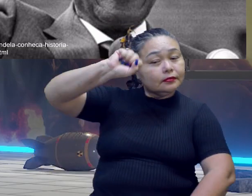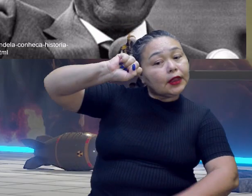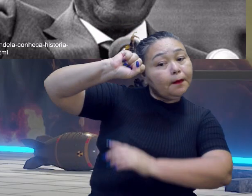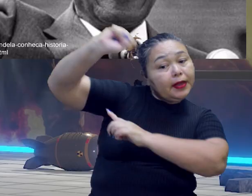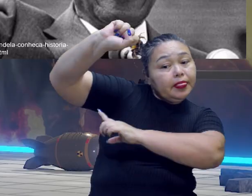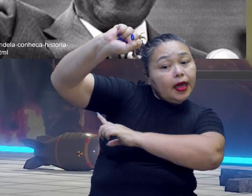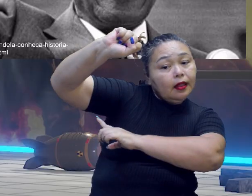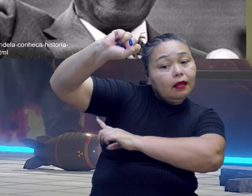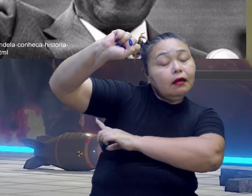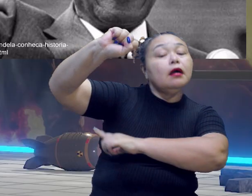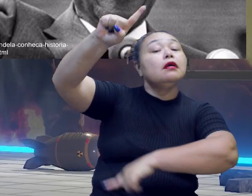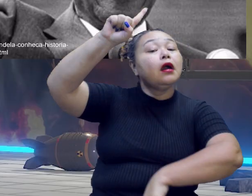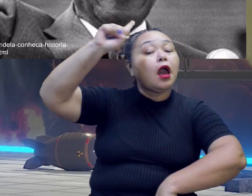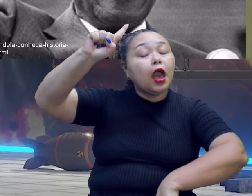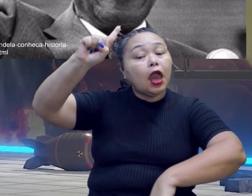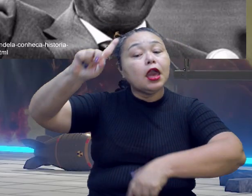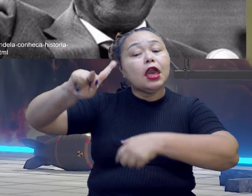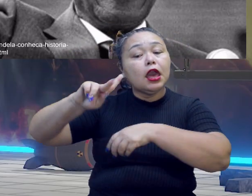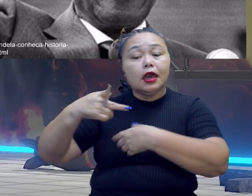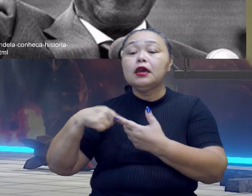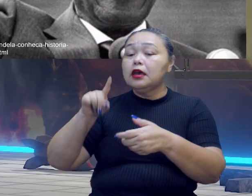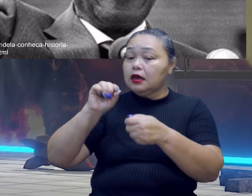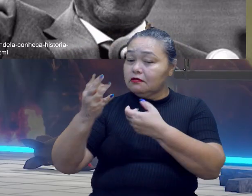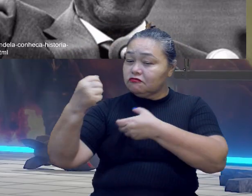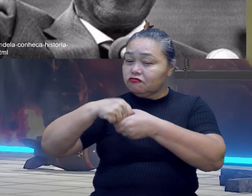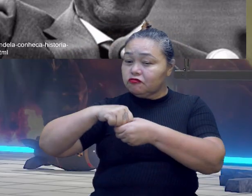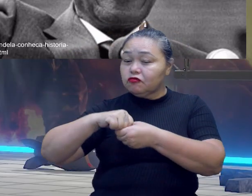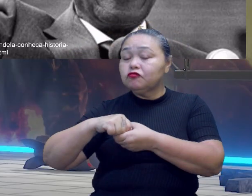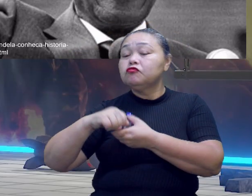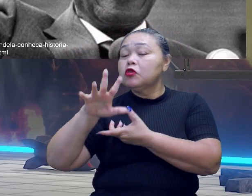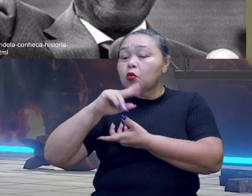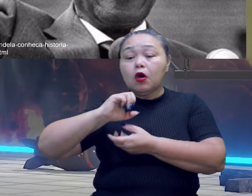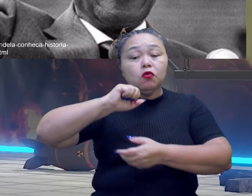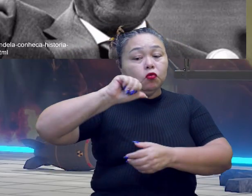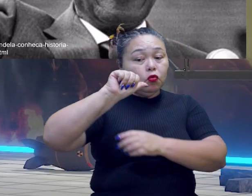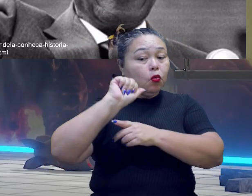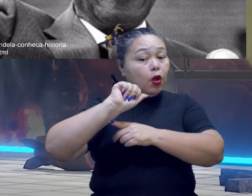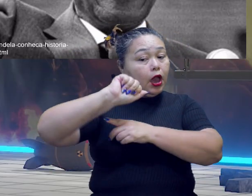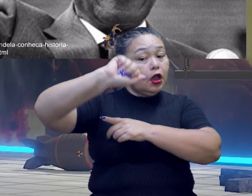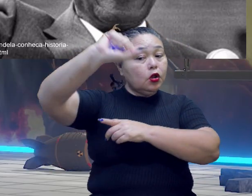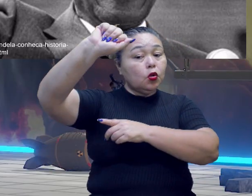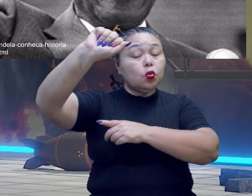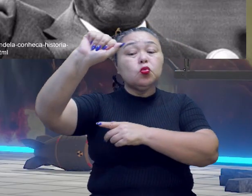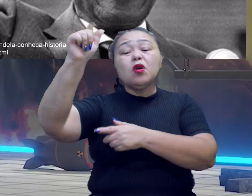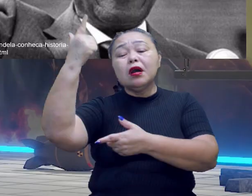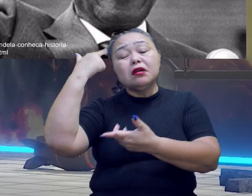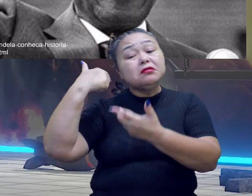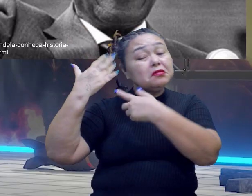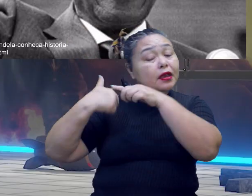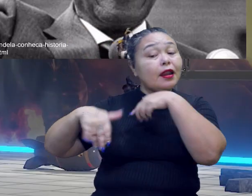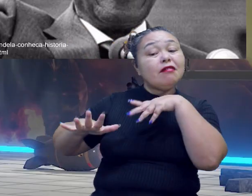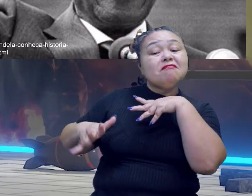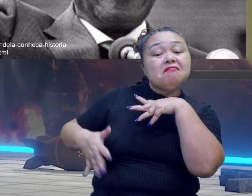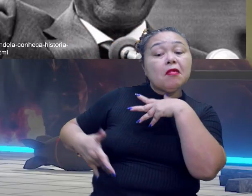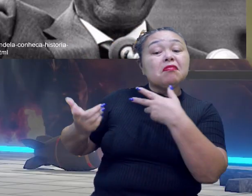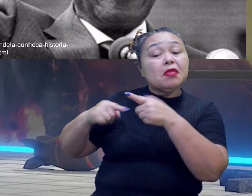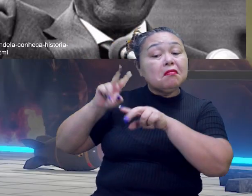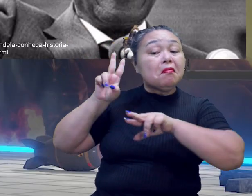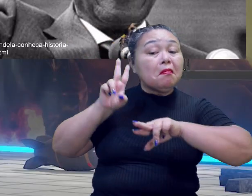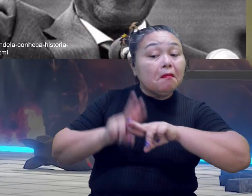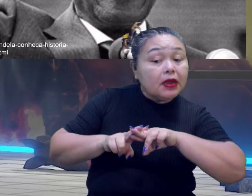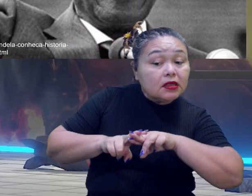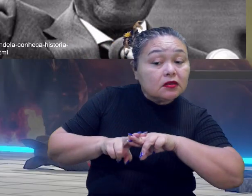Mandela é um grande herói, considerado um bandido,